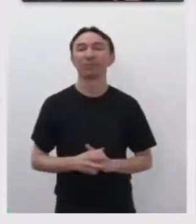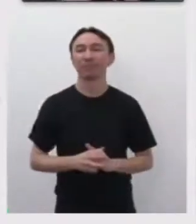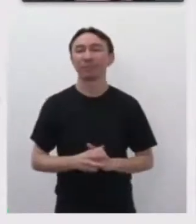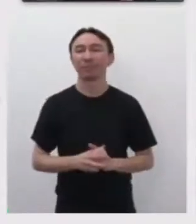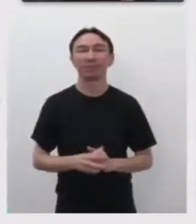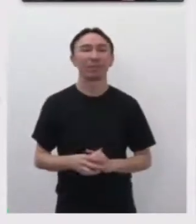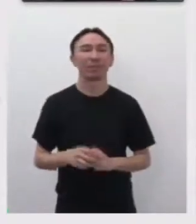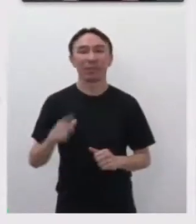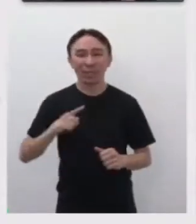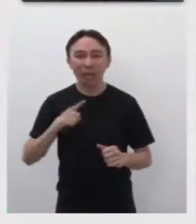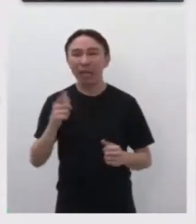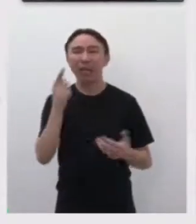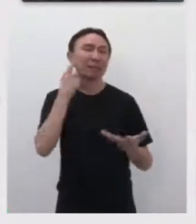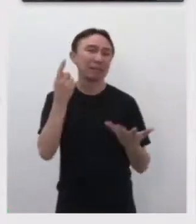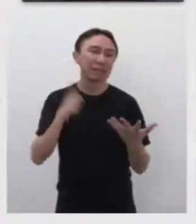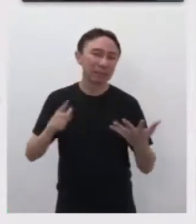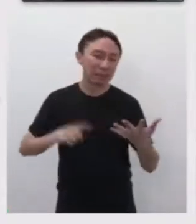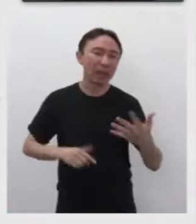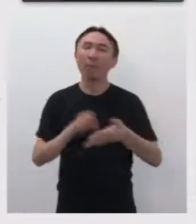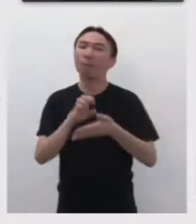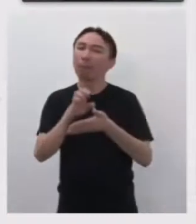exercícios de 10